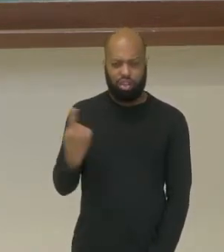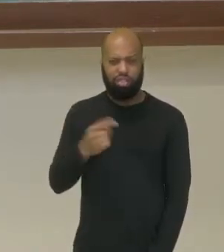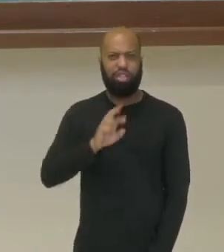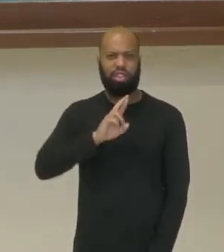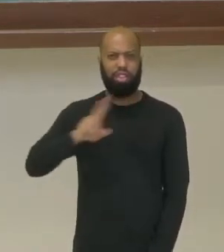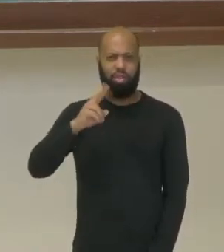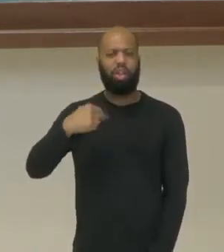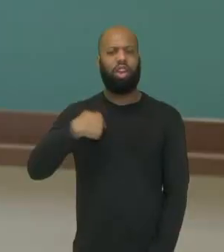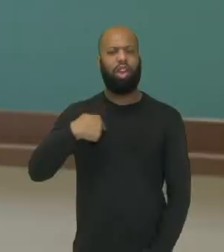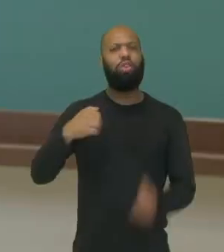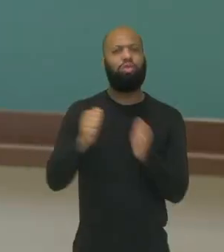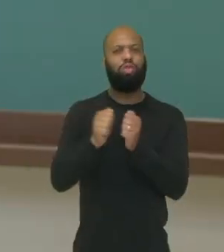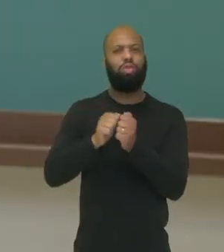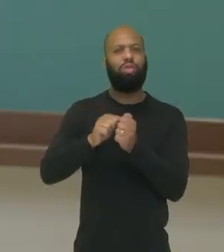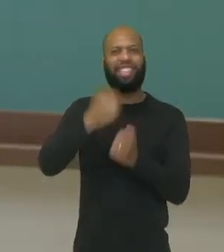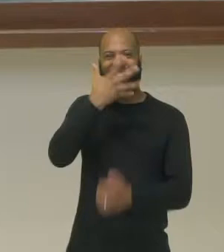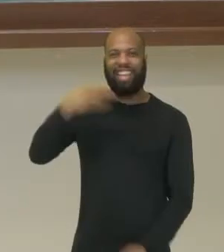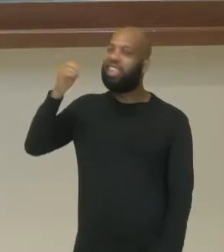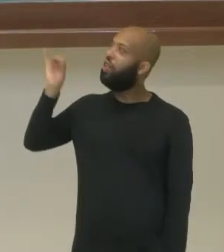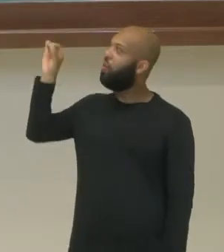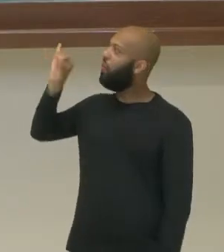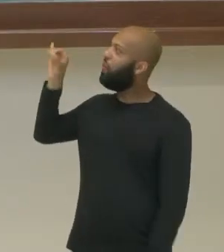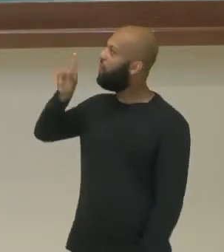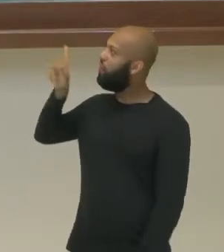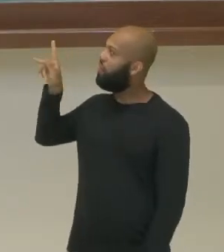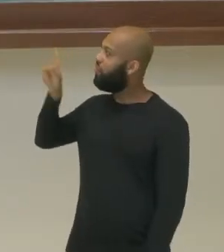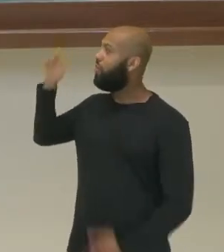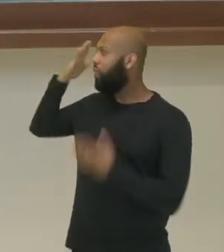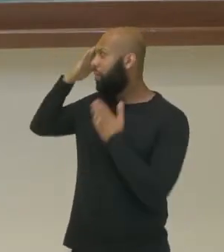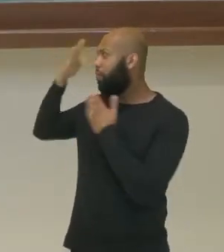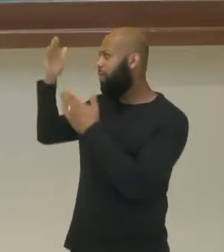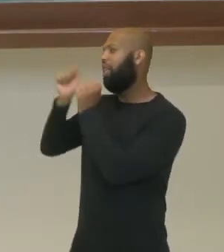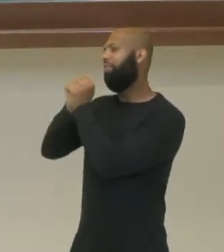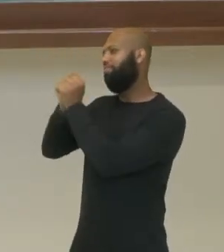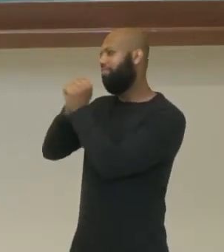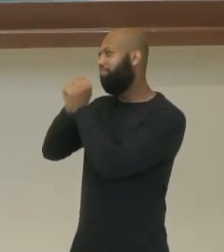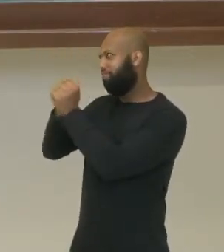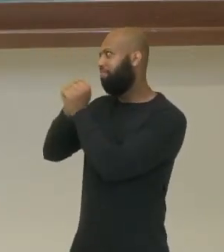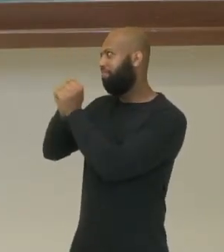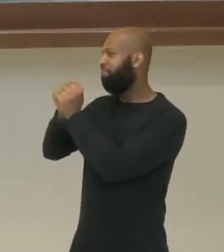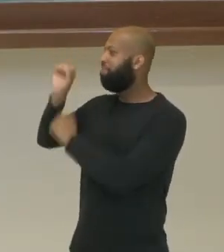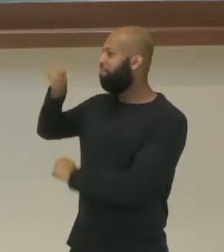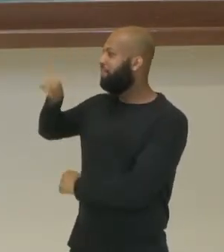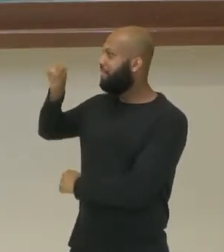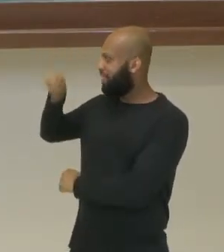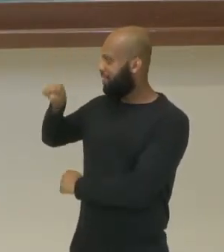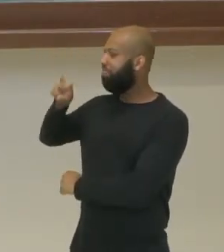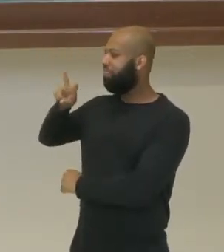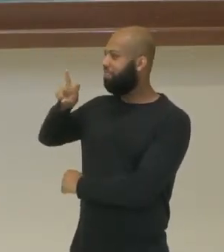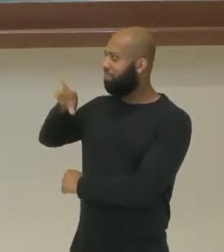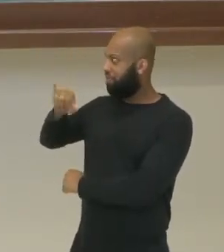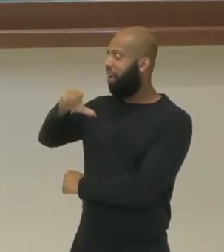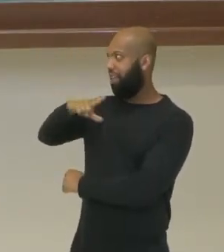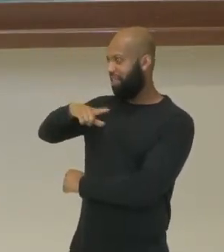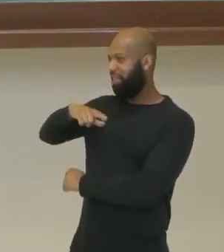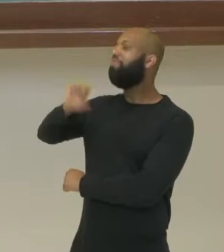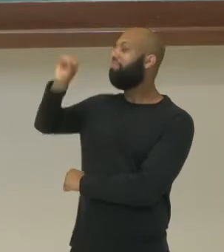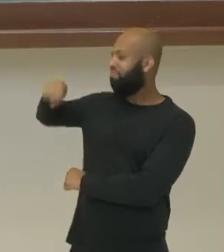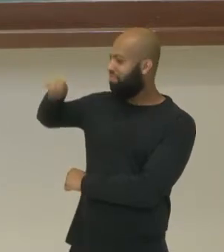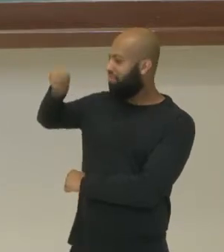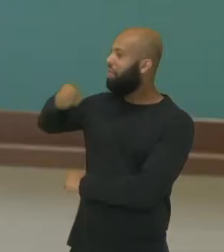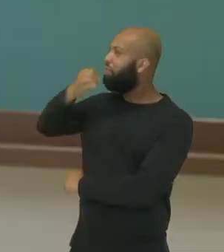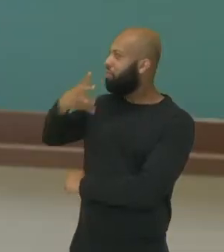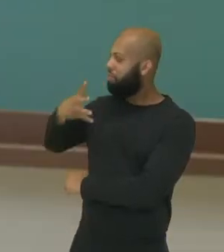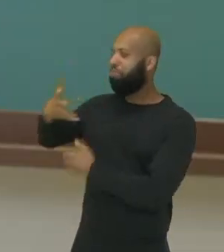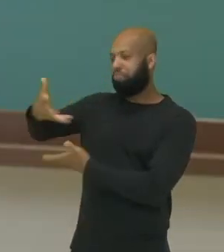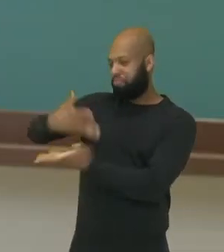Eu estou com o Natan. Olá, Natan, seja bem-vindo. Que bom que você está aqui conosco para abrilhantar mais ainda a nossa aula.